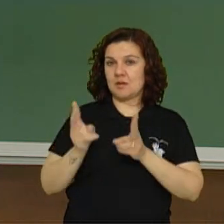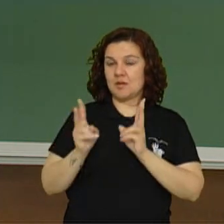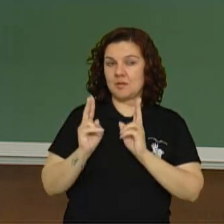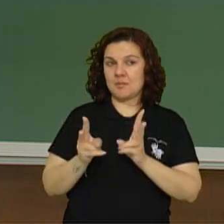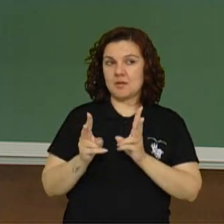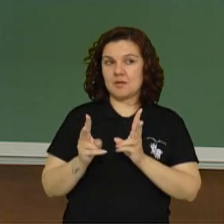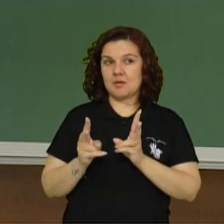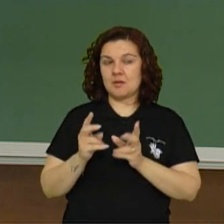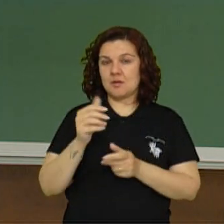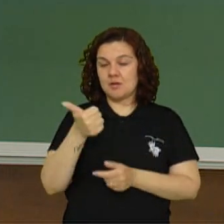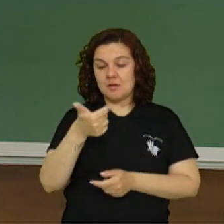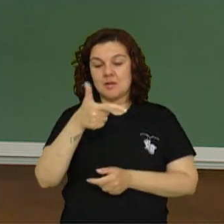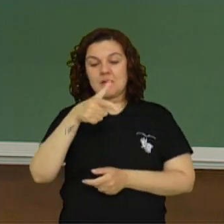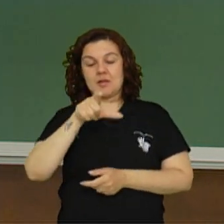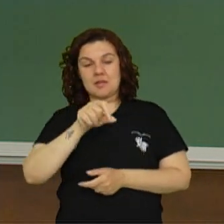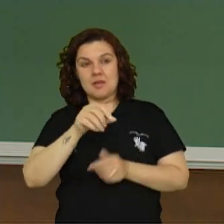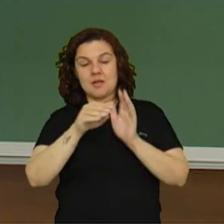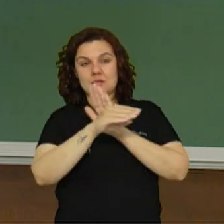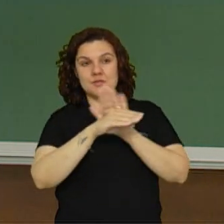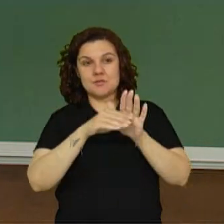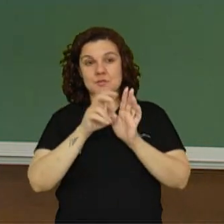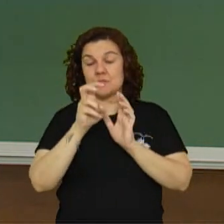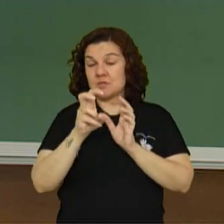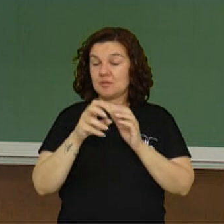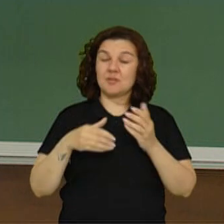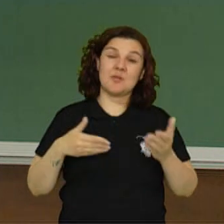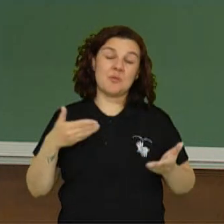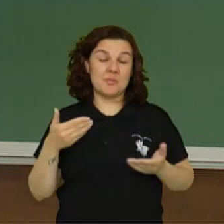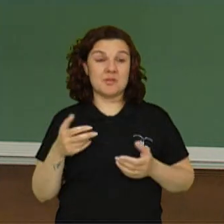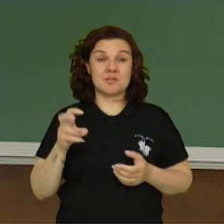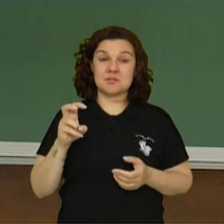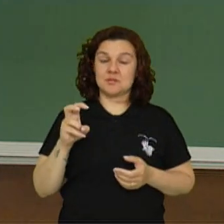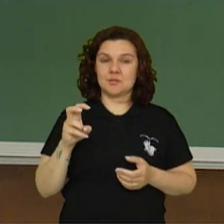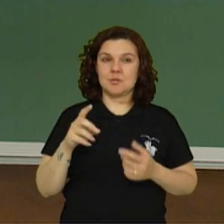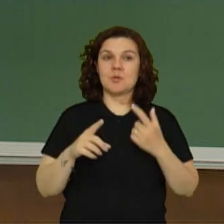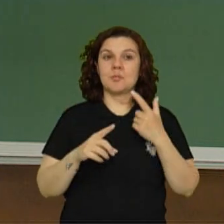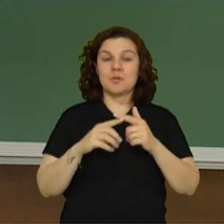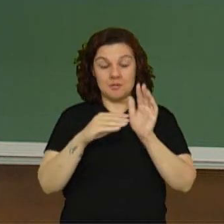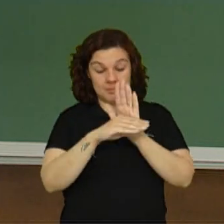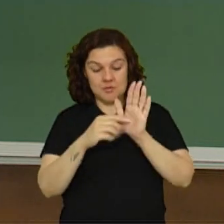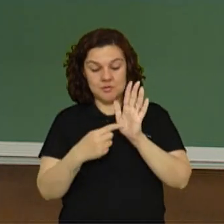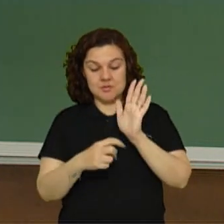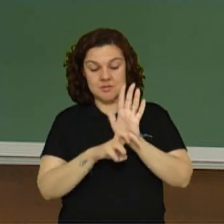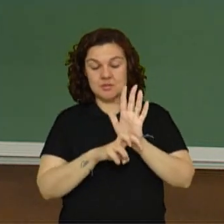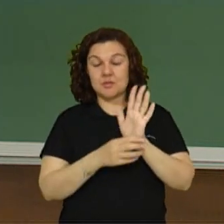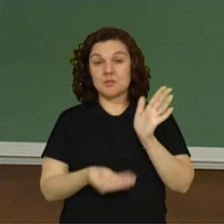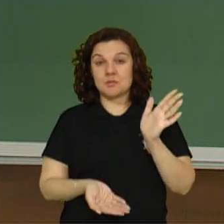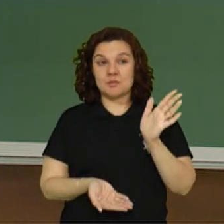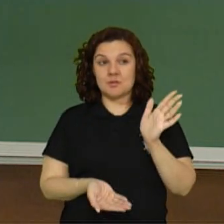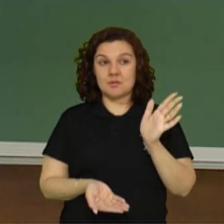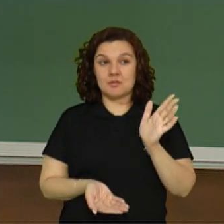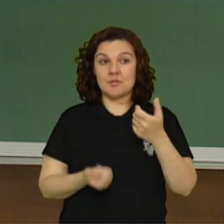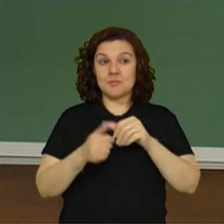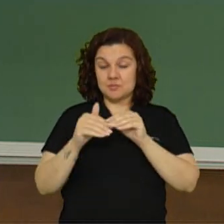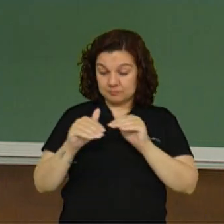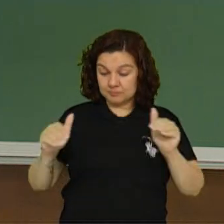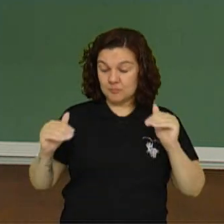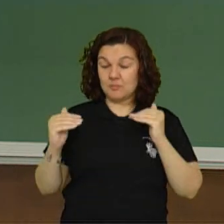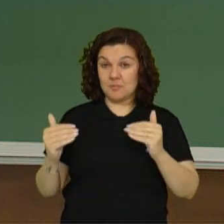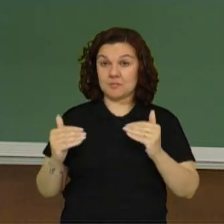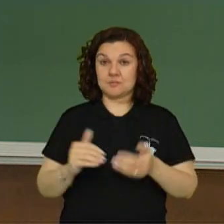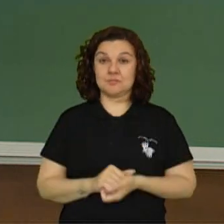coisa que 10 divididos por 5. Por que 5? Porque o meu denominador é 5 e para somar fração tem que ser tudo igual